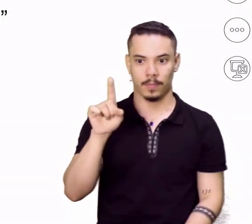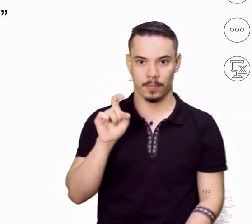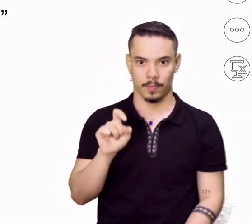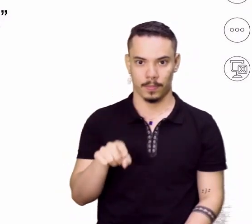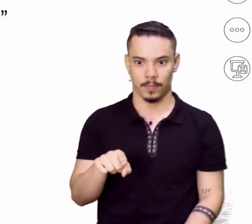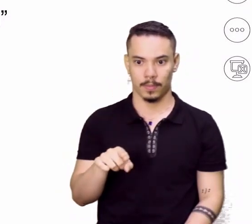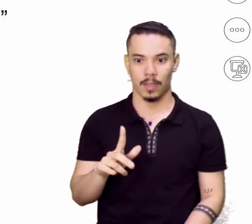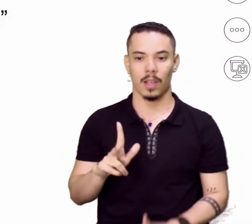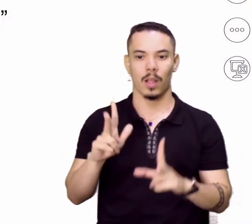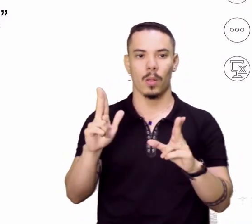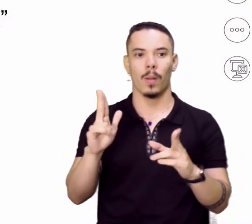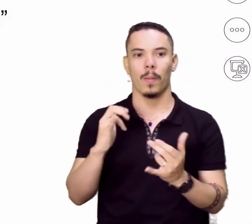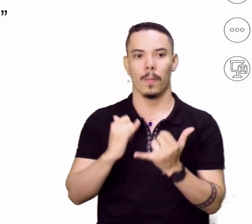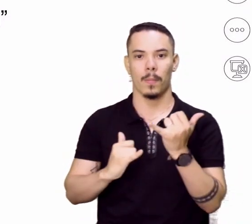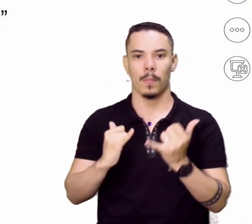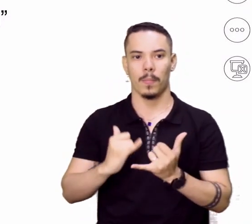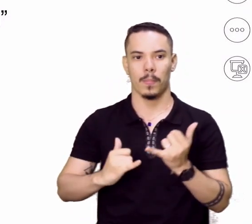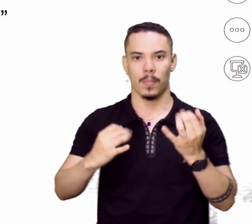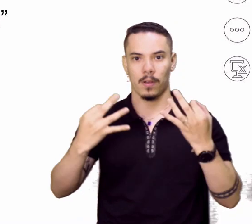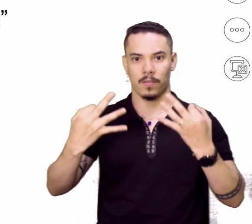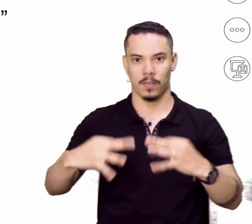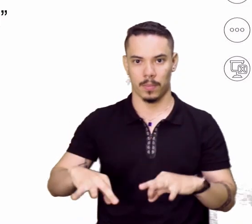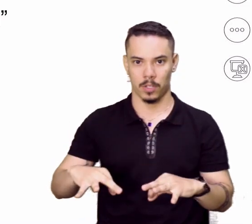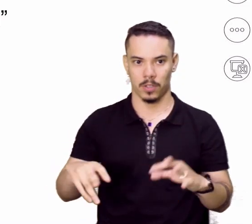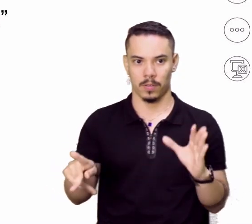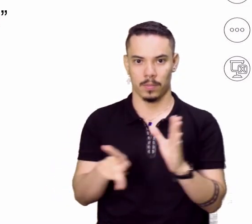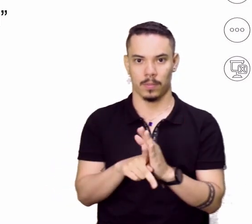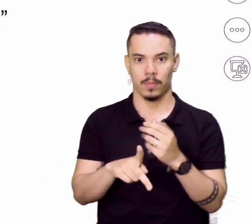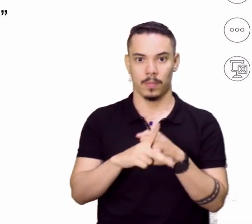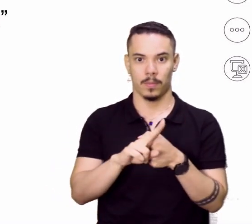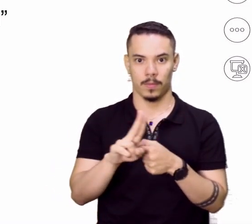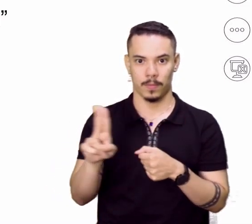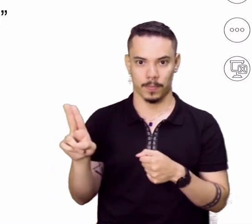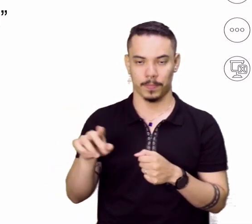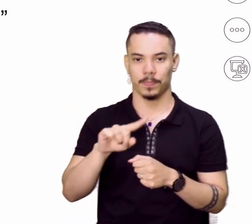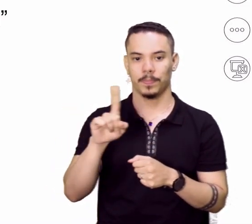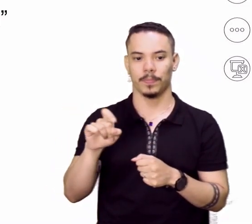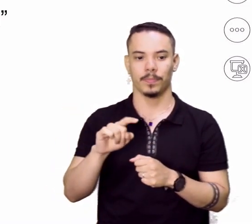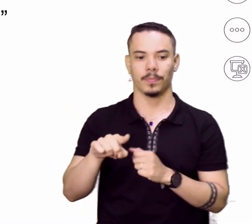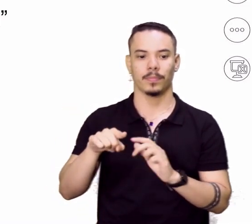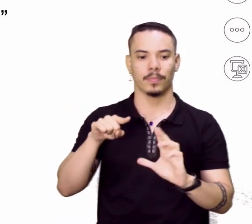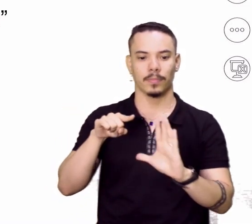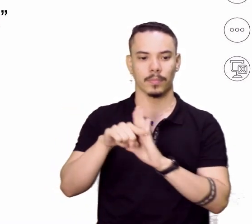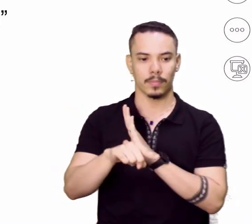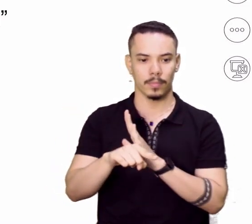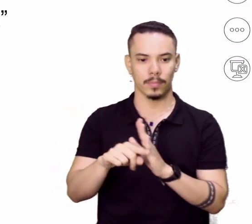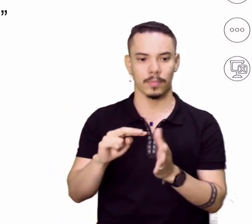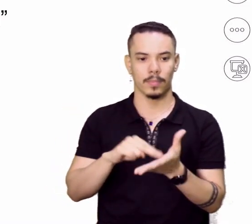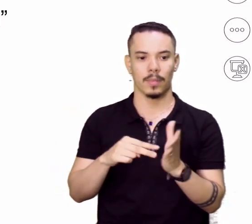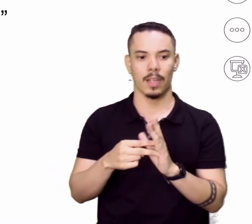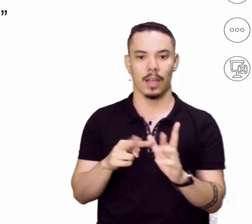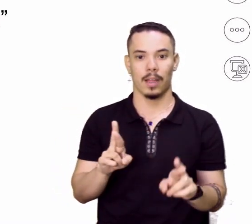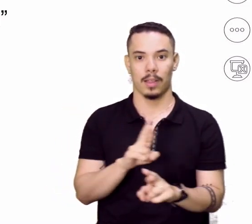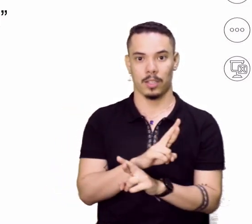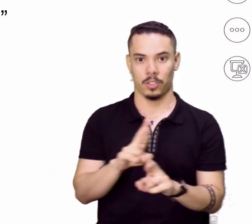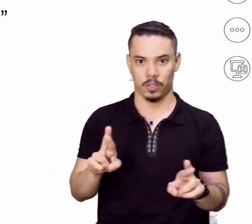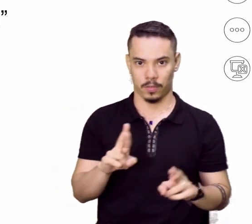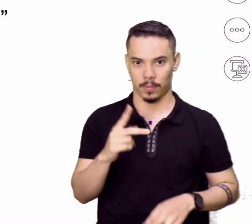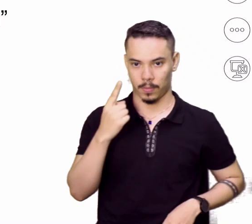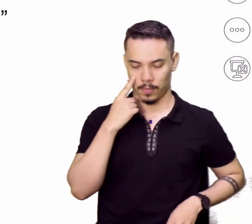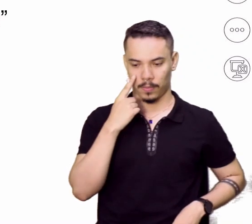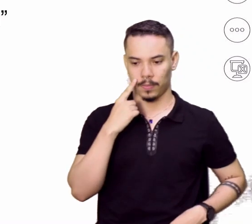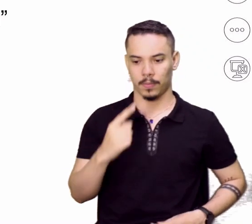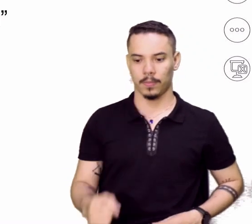forma afirmativa desses pronomes interrogativos, os pronomes relativos. Então vamos